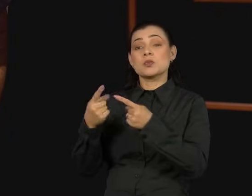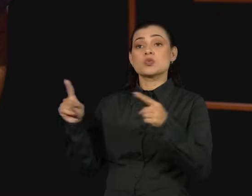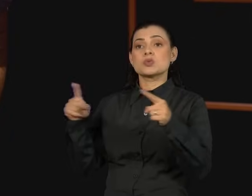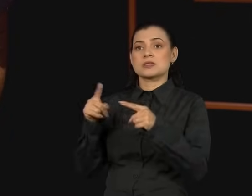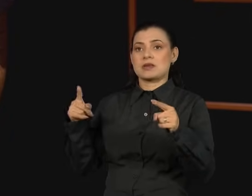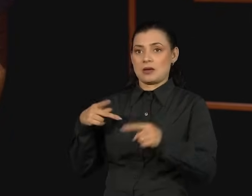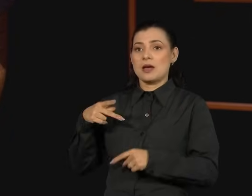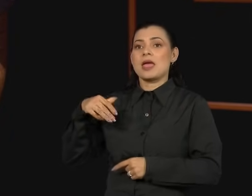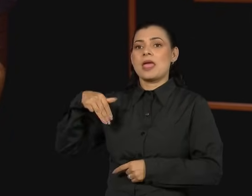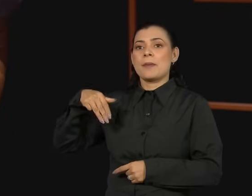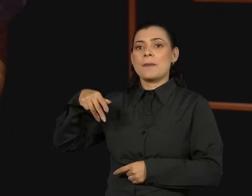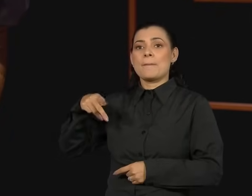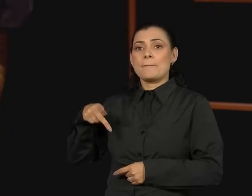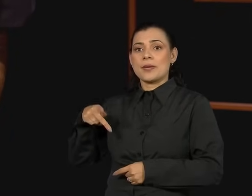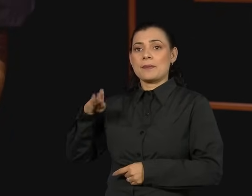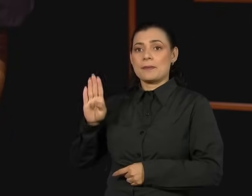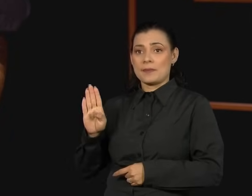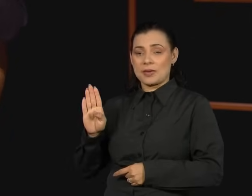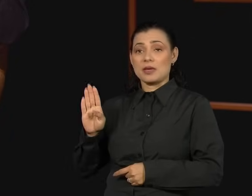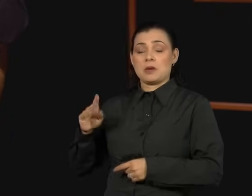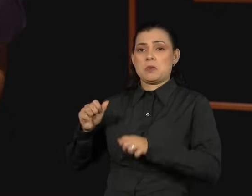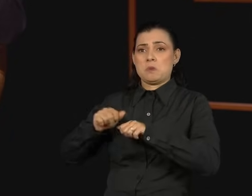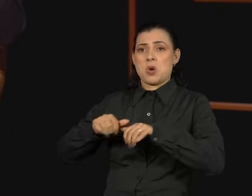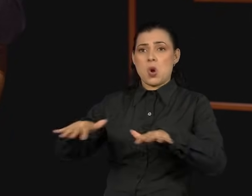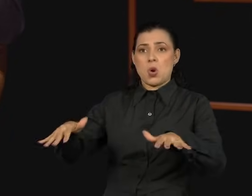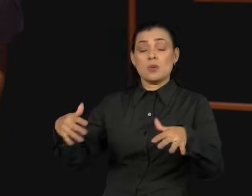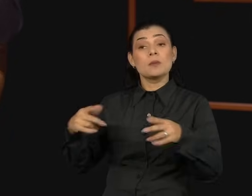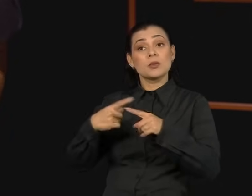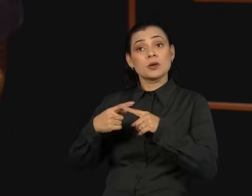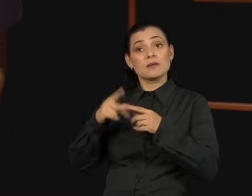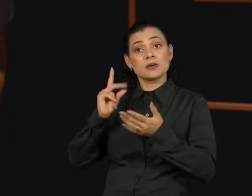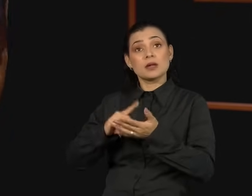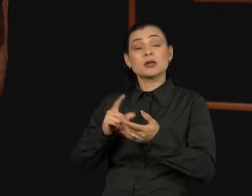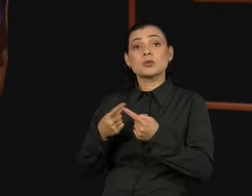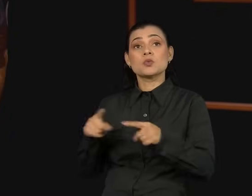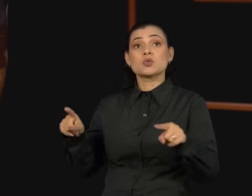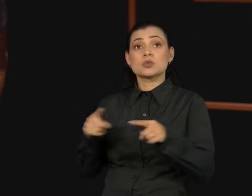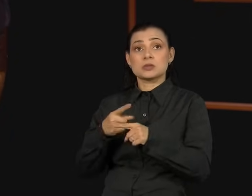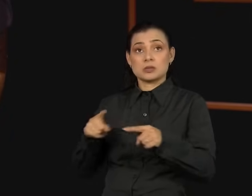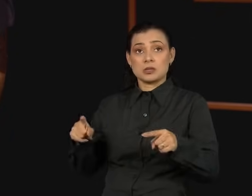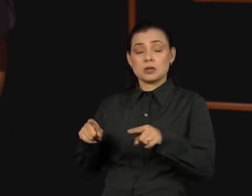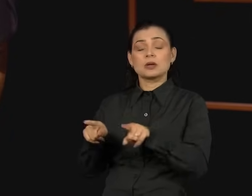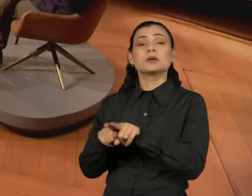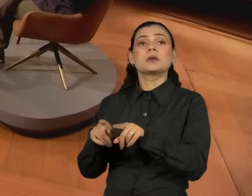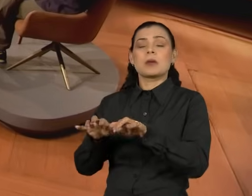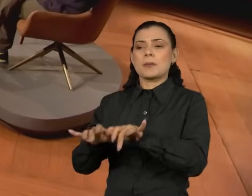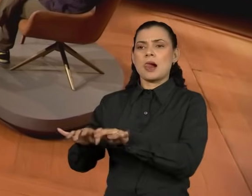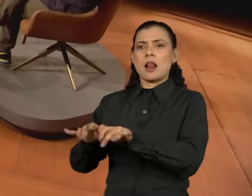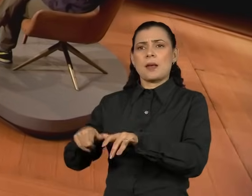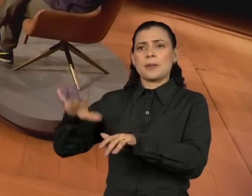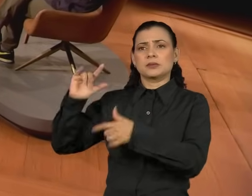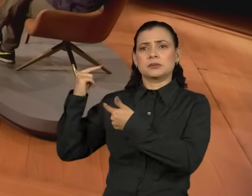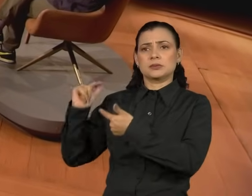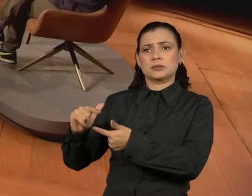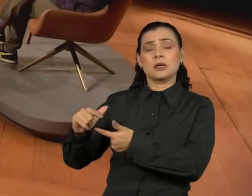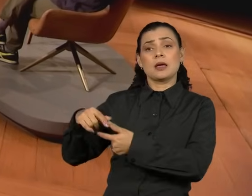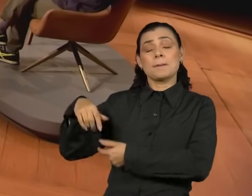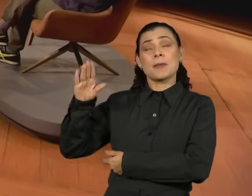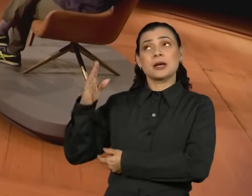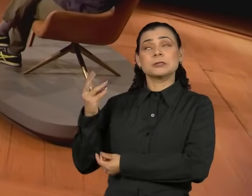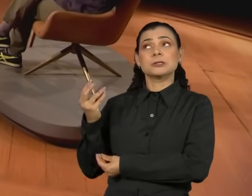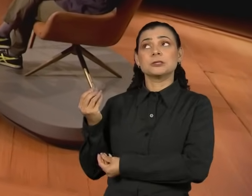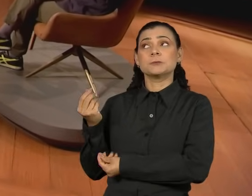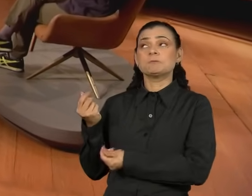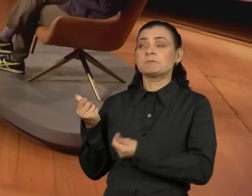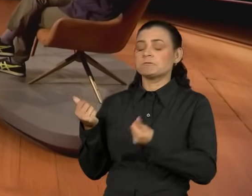né? E eu que já tinha vivido, porque o mundo da música de concerto é um mundo muito,